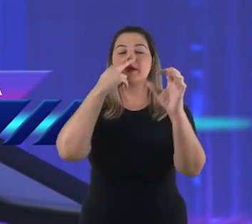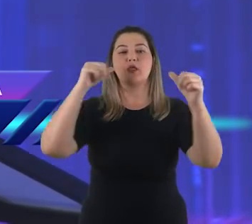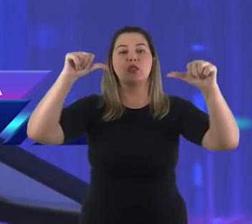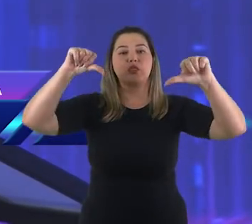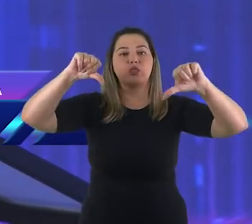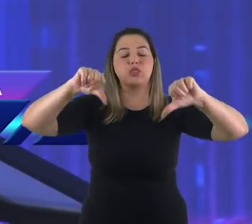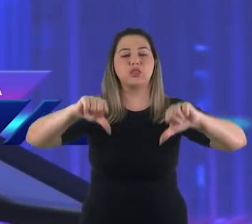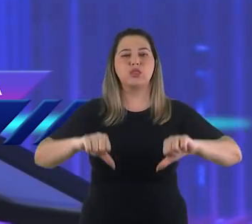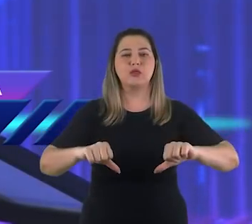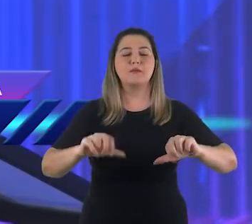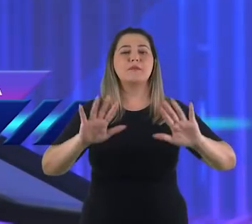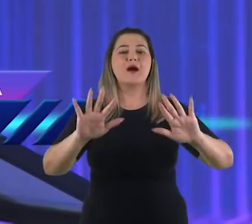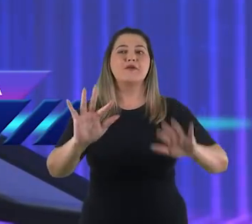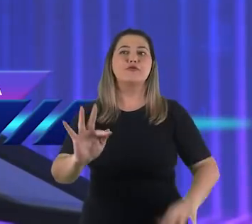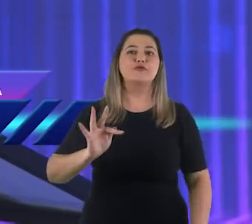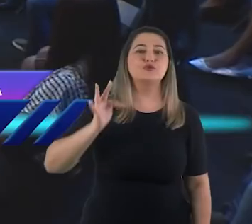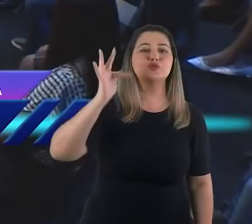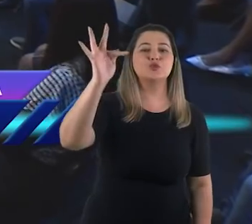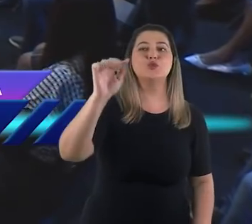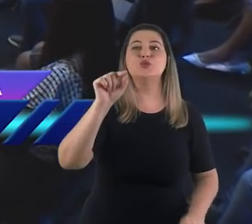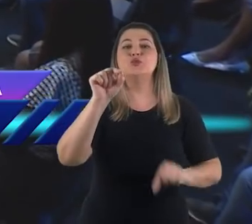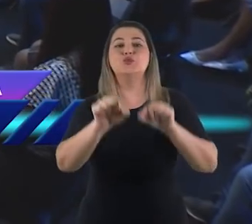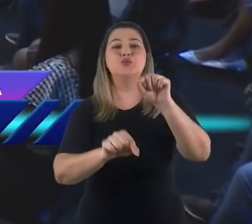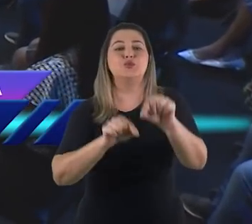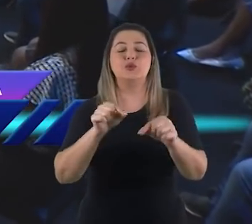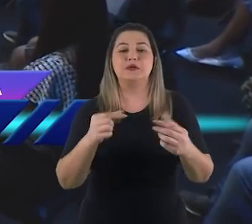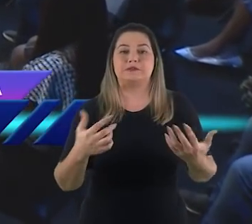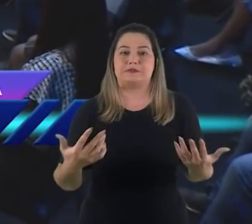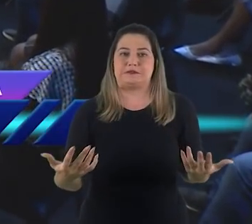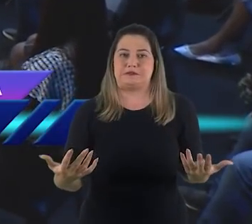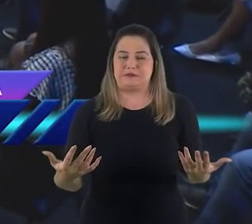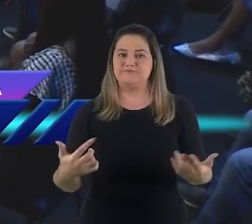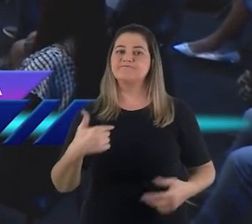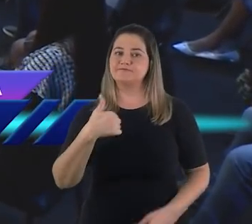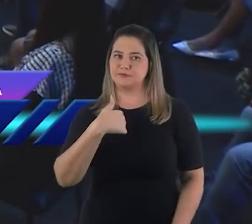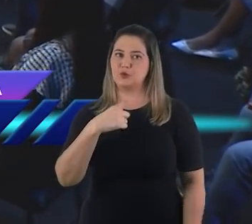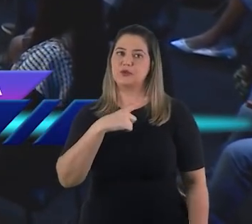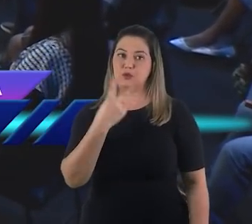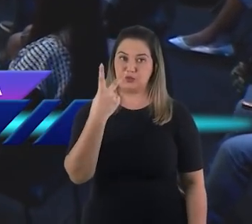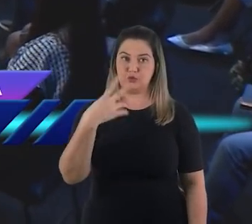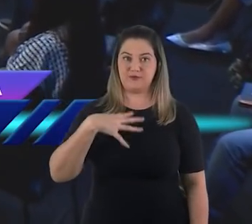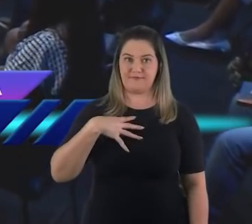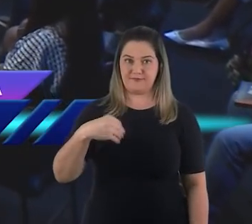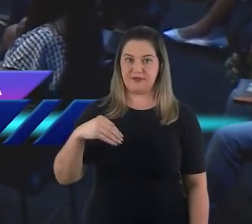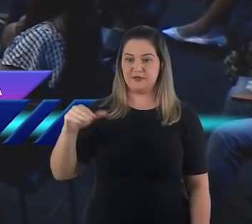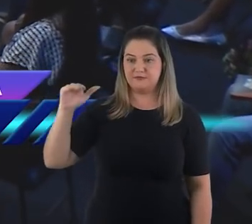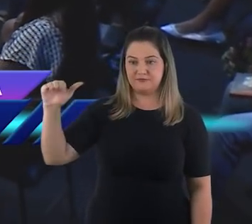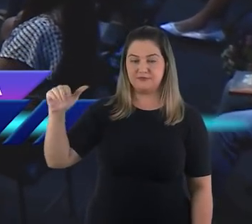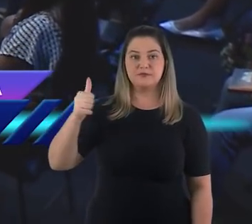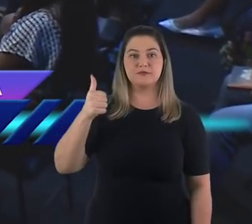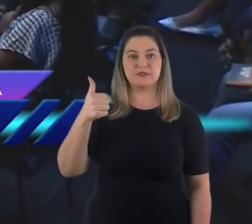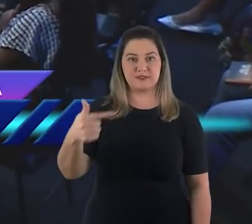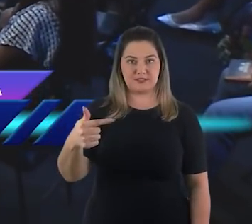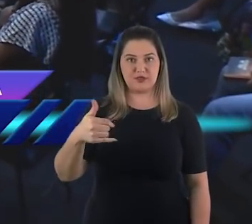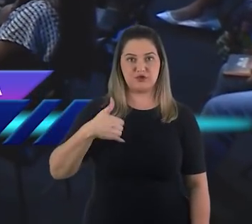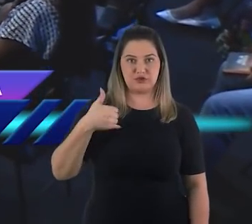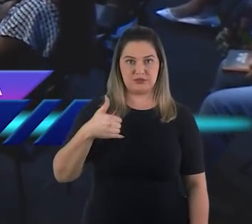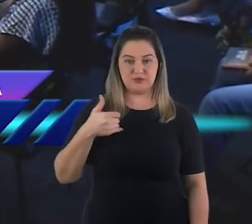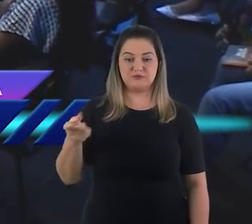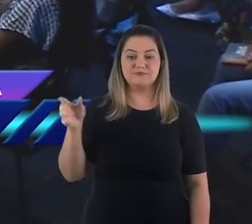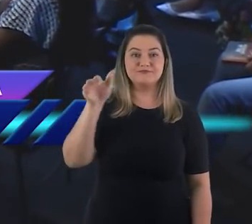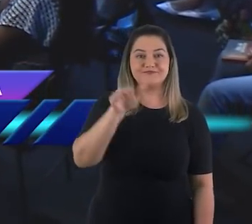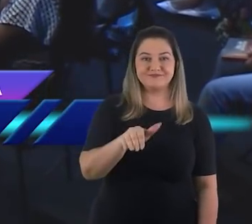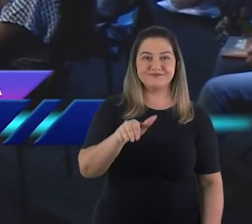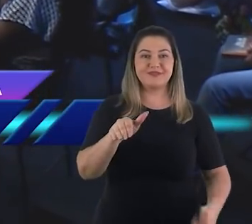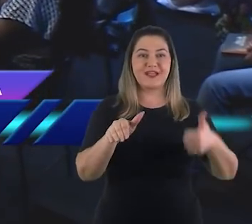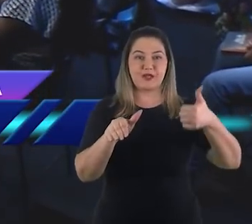será o fim disso tudo? Eu tenho duas filhas, uma tem 17 anos e outra tem